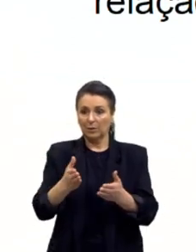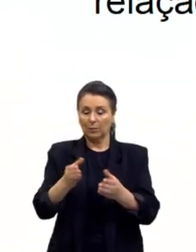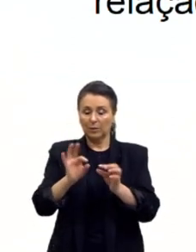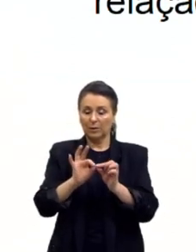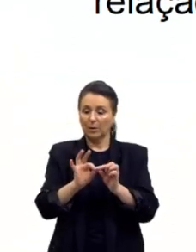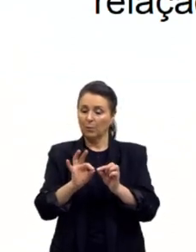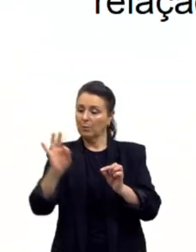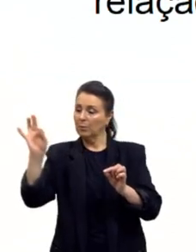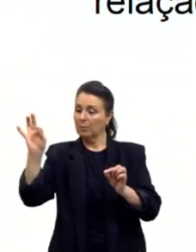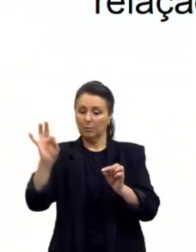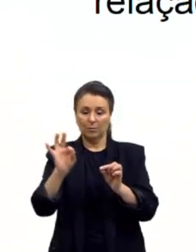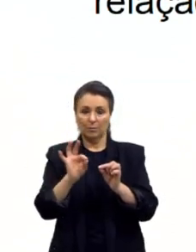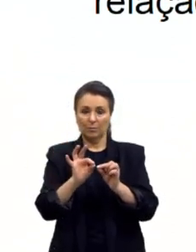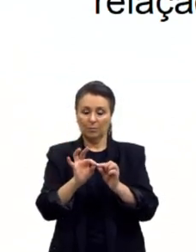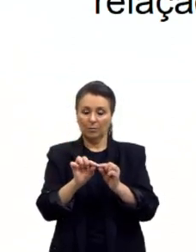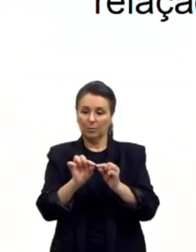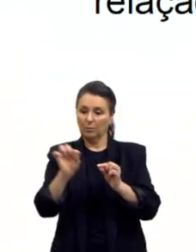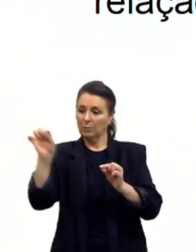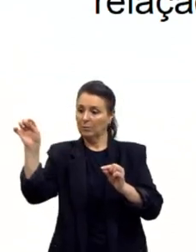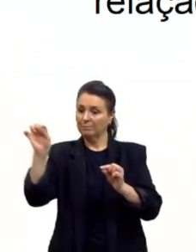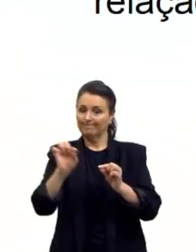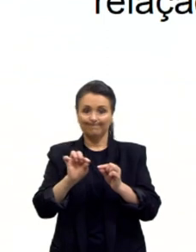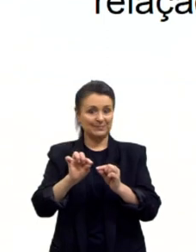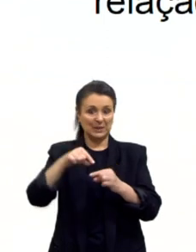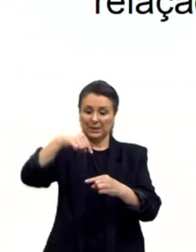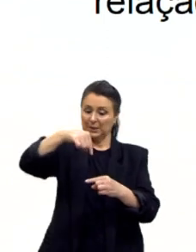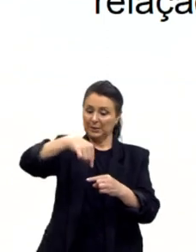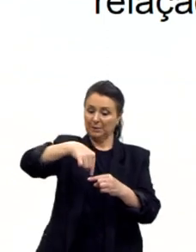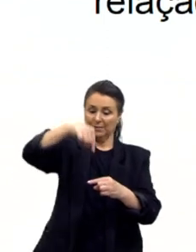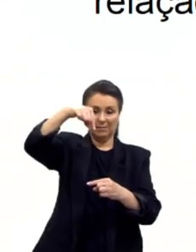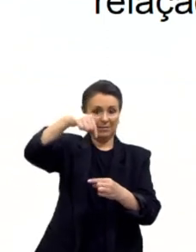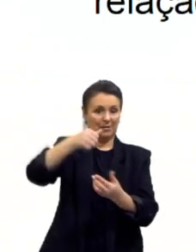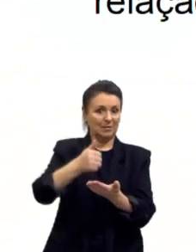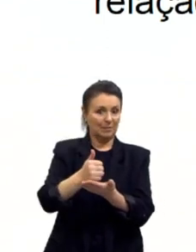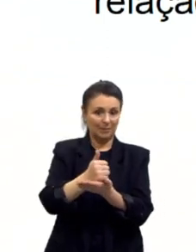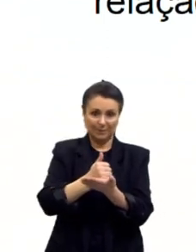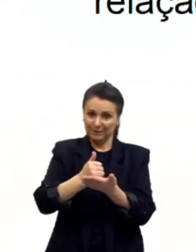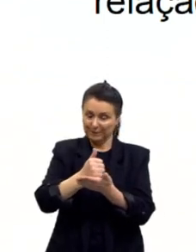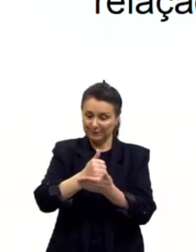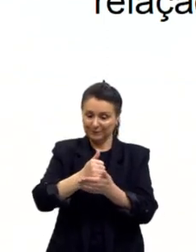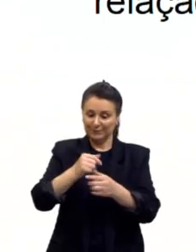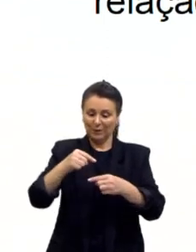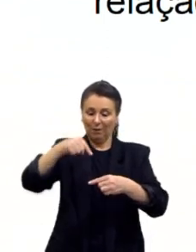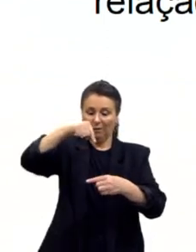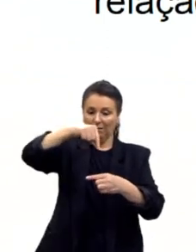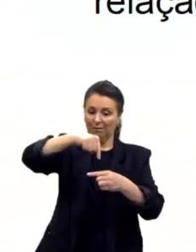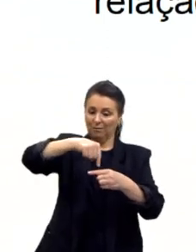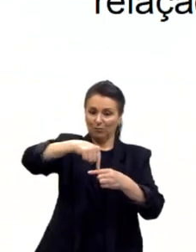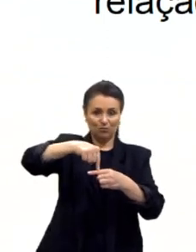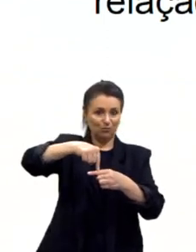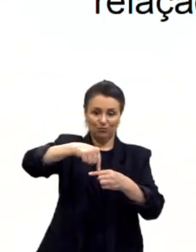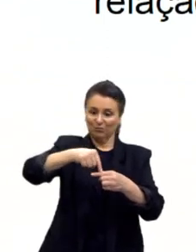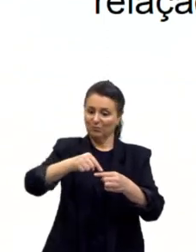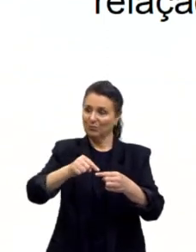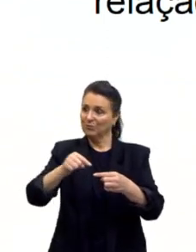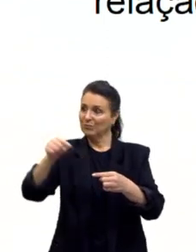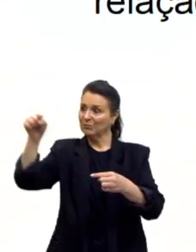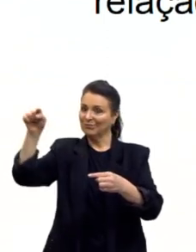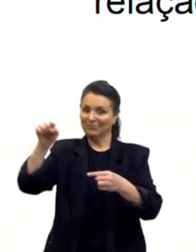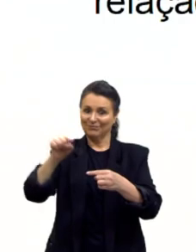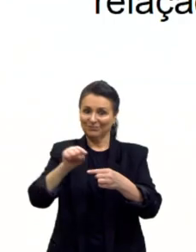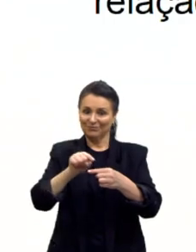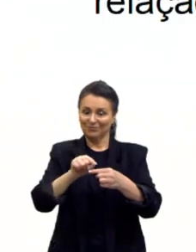oblíquo quando o eixo não é perpendicular à base são nesse caso é possível perceber que o cilindro ele